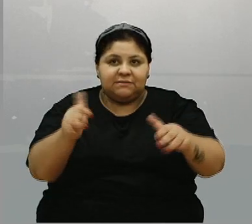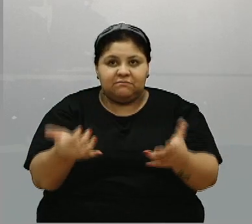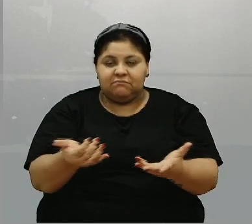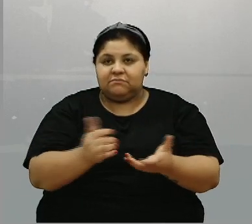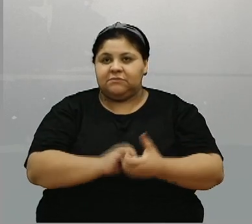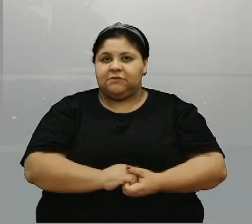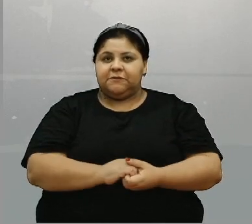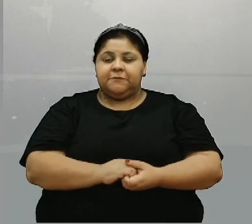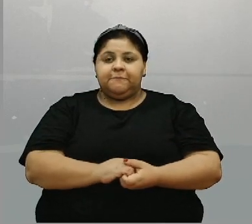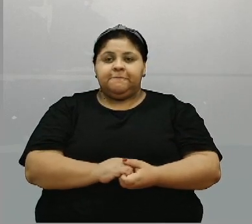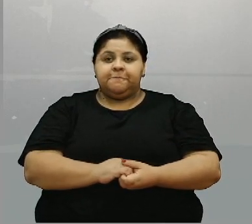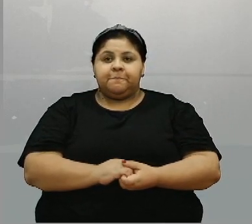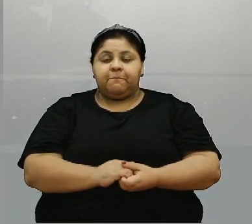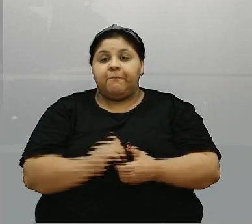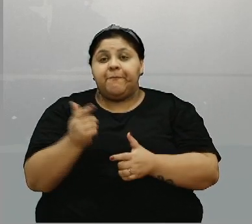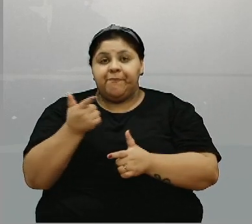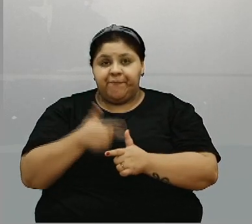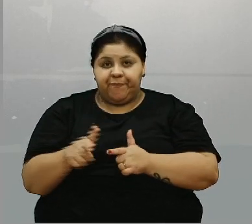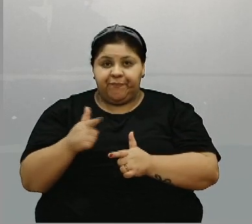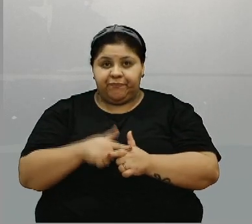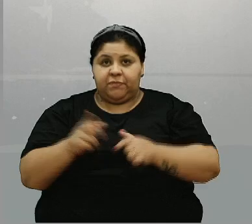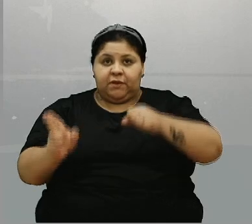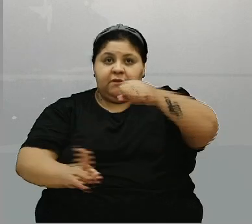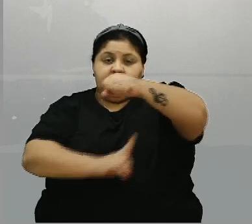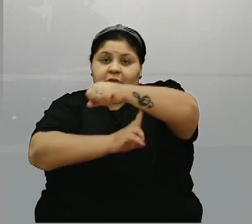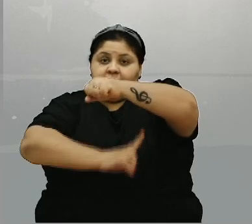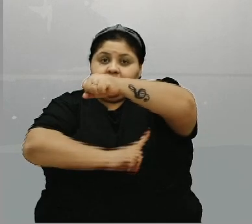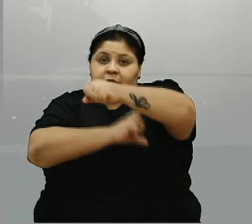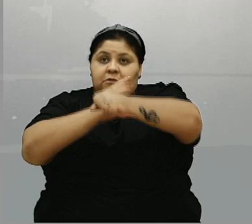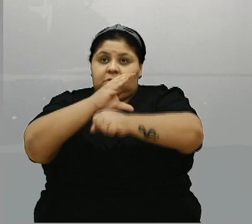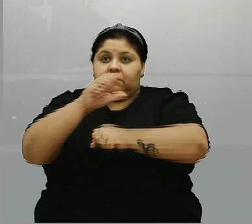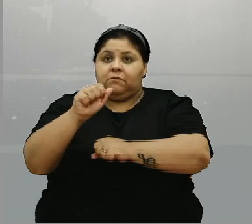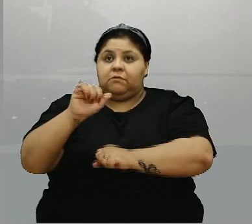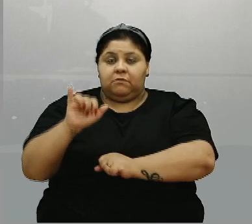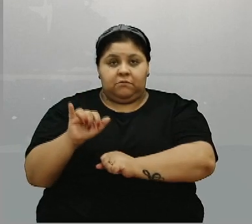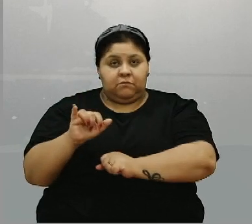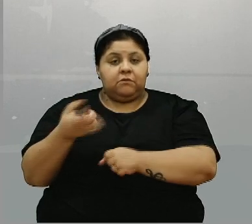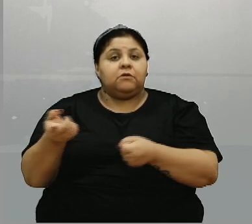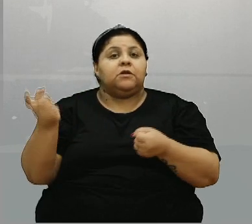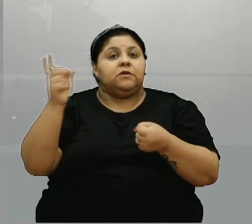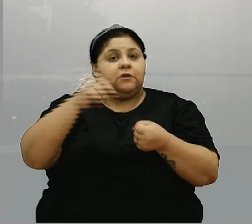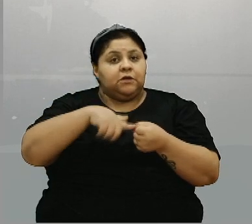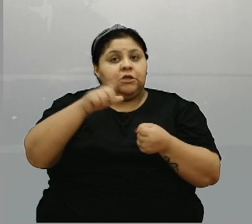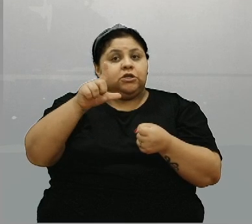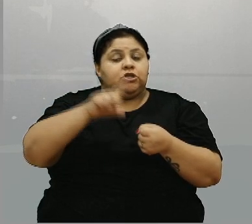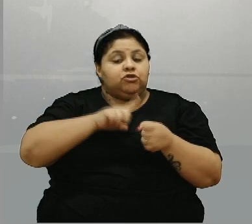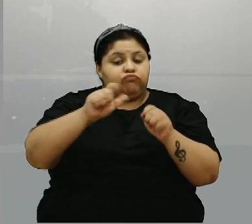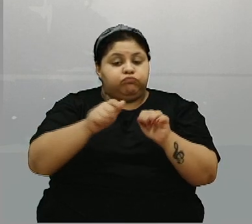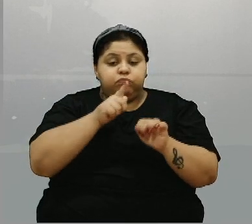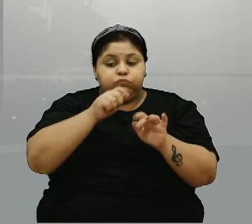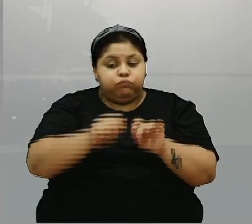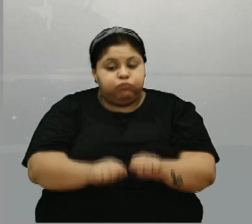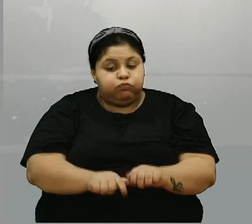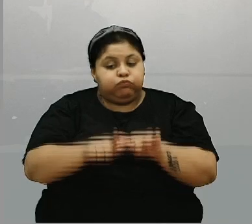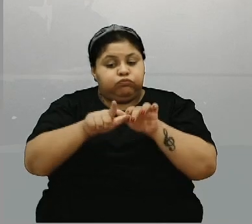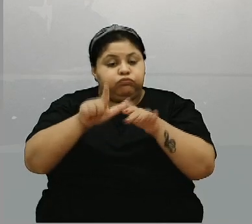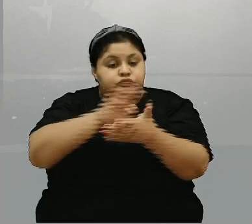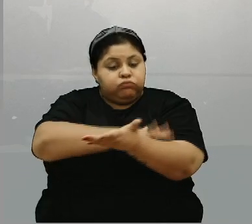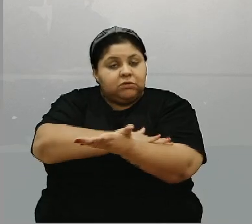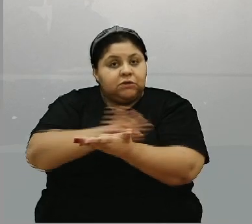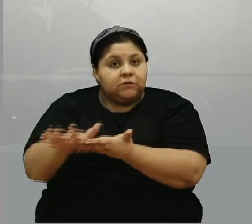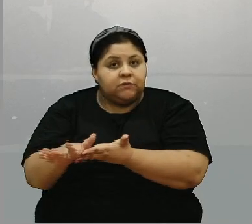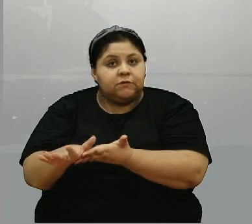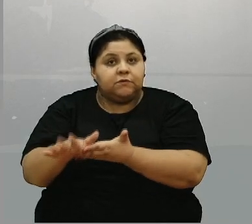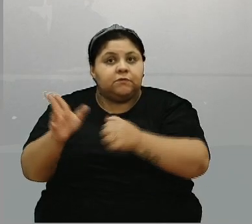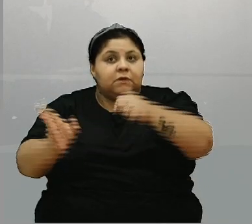Essa situação da ponte do Caí, retomando, tivemos a enchente, tivemos a tragédia, a